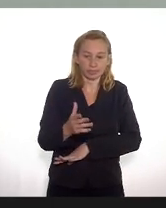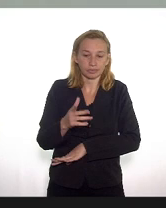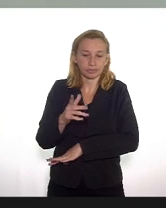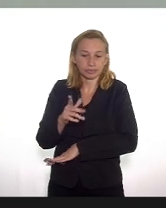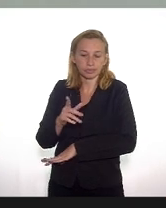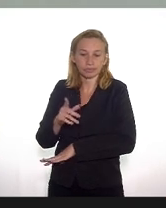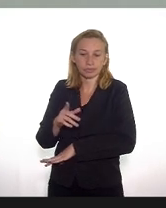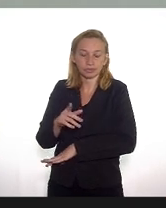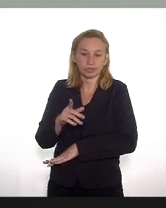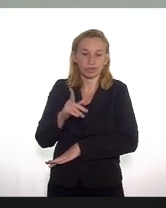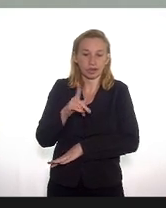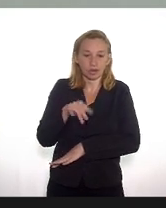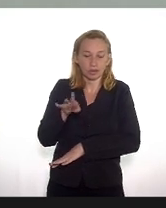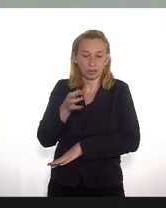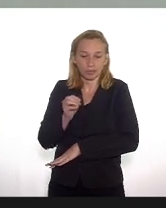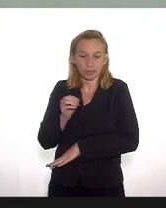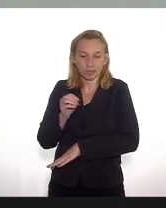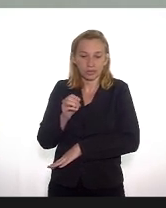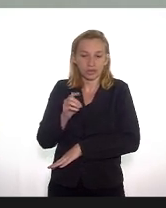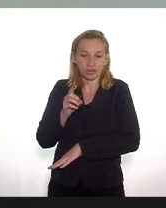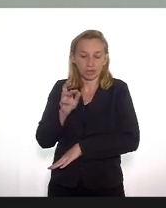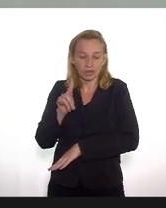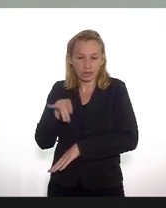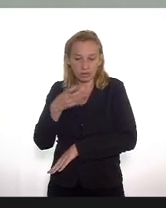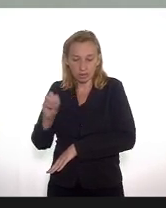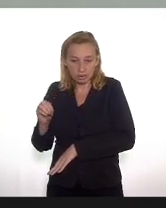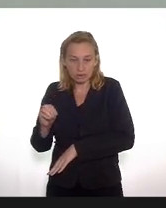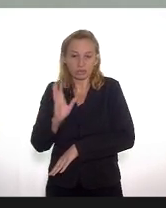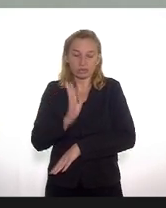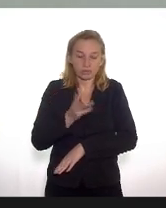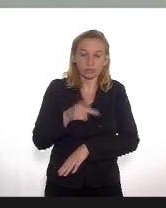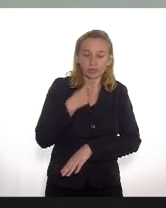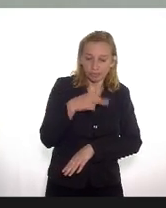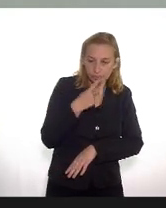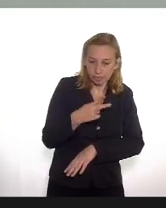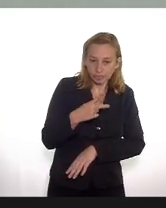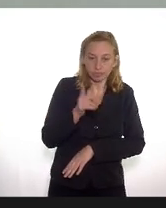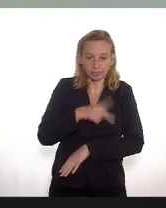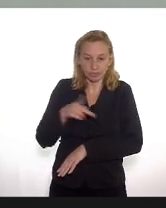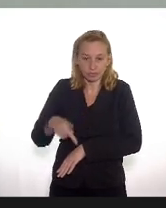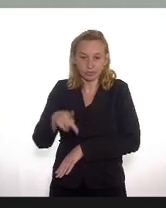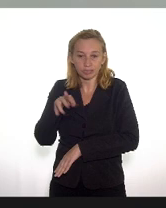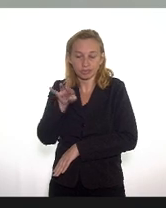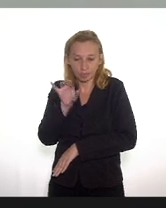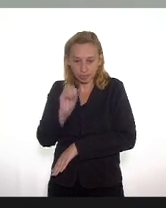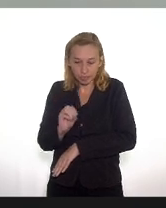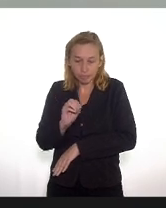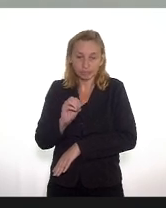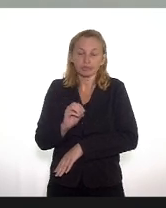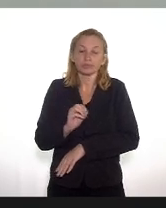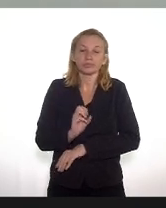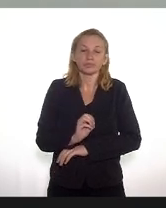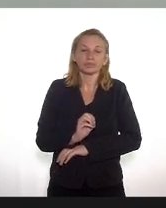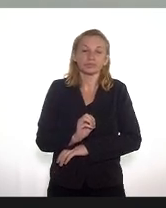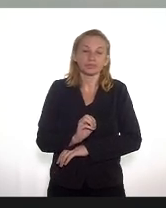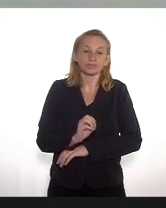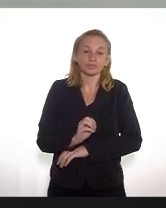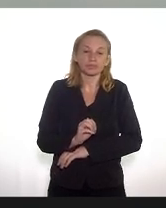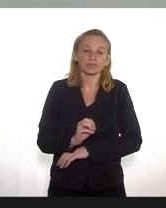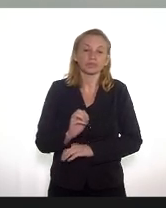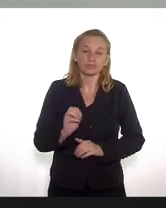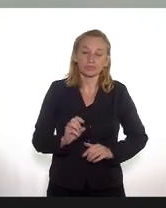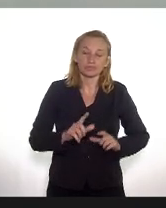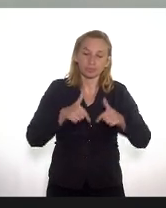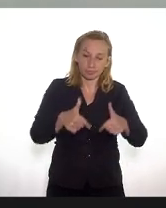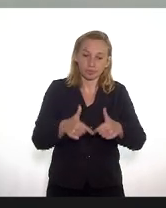de graduação, e já foi citado aqui o nosso coordenador presente, professor Bruno de Souza de Paula, está muito